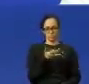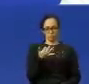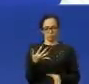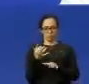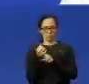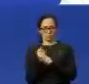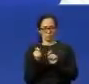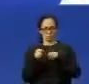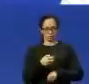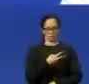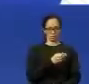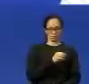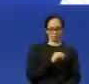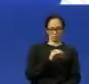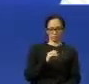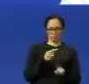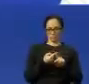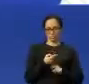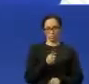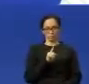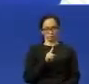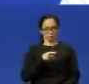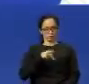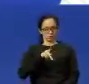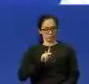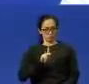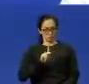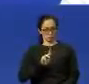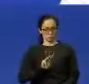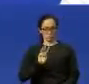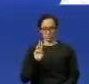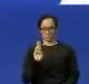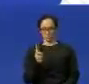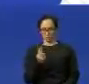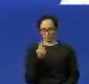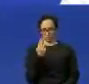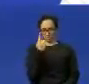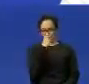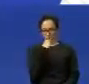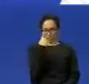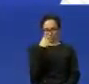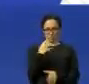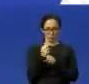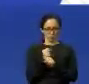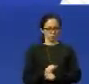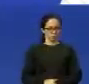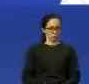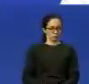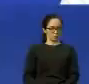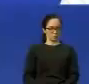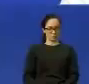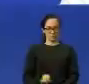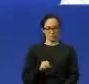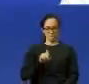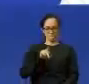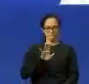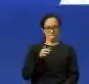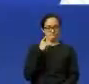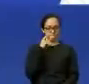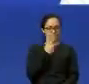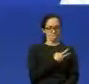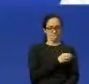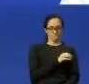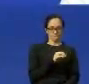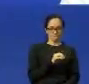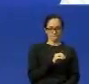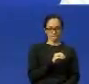ser 200 vezes 1 kWh, no caso da energia elétrica, 200 kWh. Da energia térmica, 200 vezes